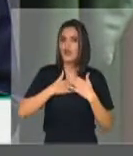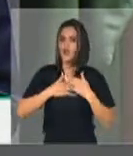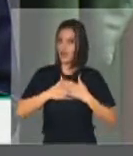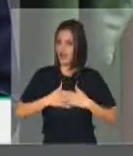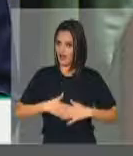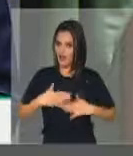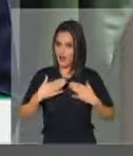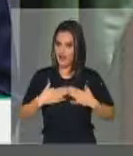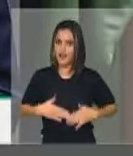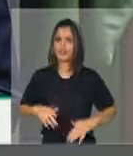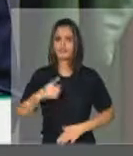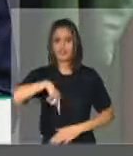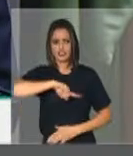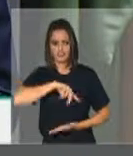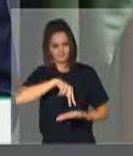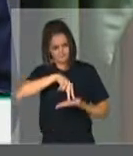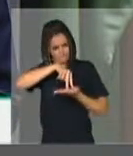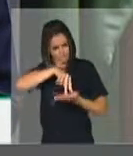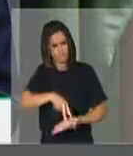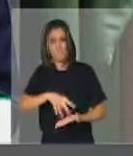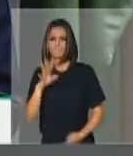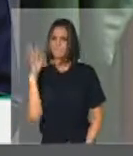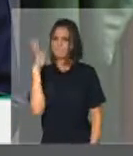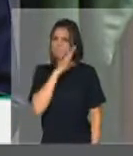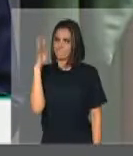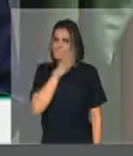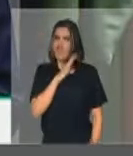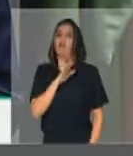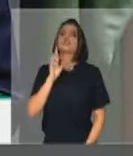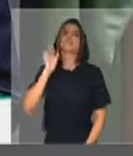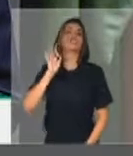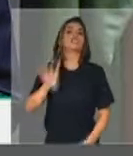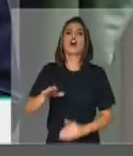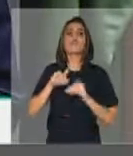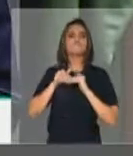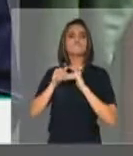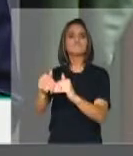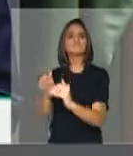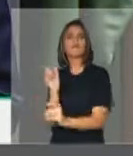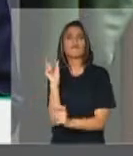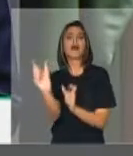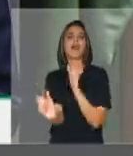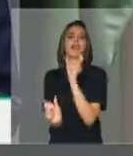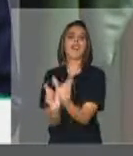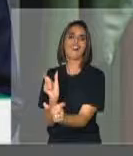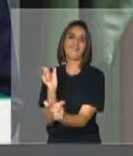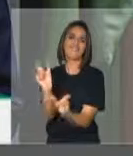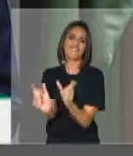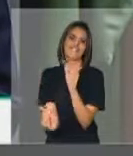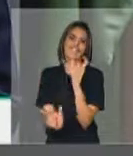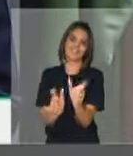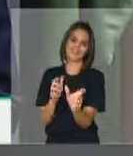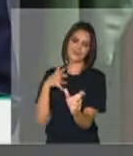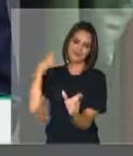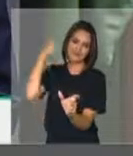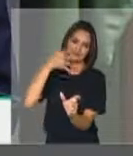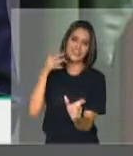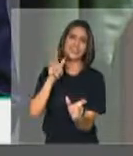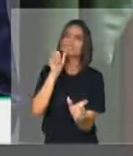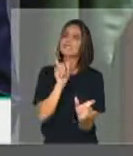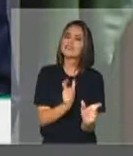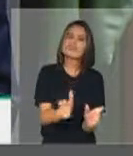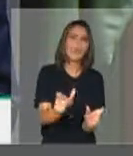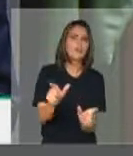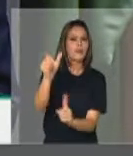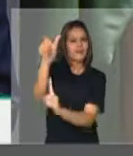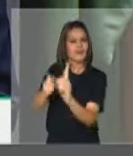que resistiríamos com a força das nossas palavras, sempre foi um combustível para reanimar,